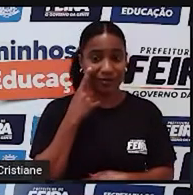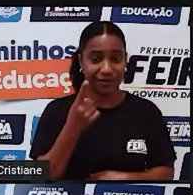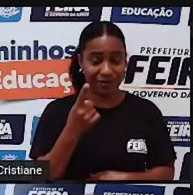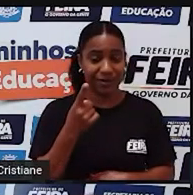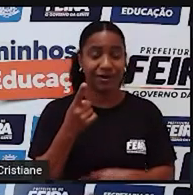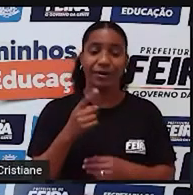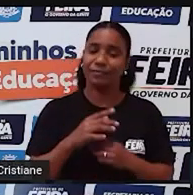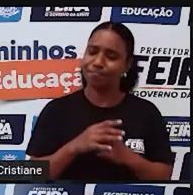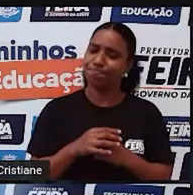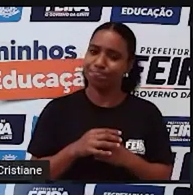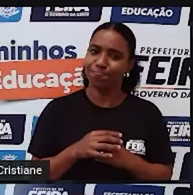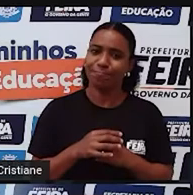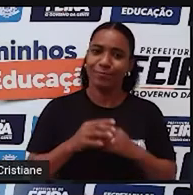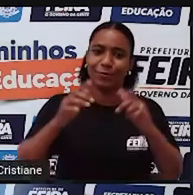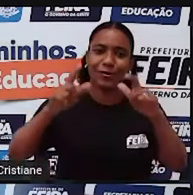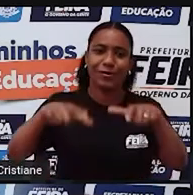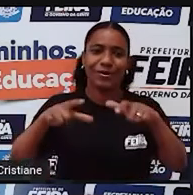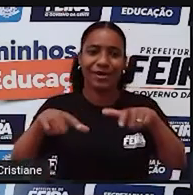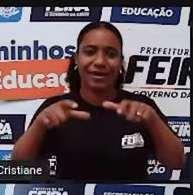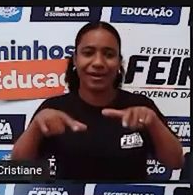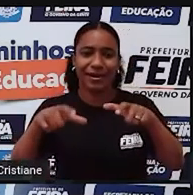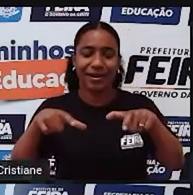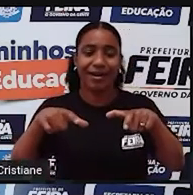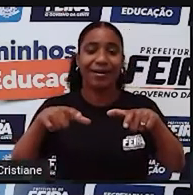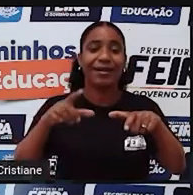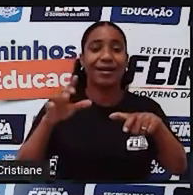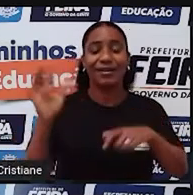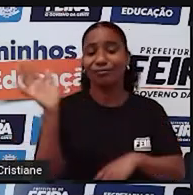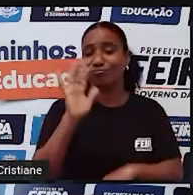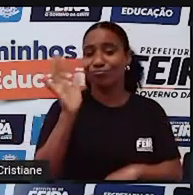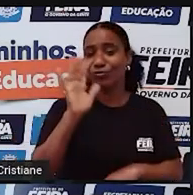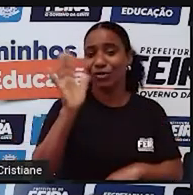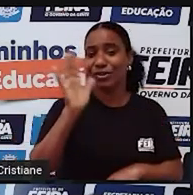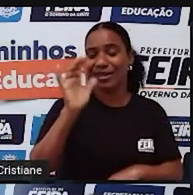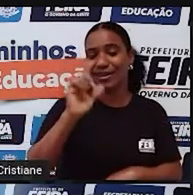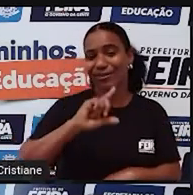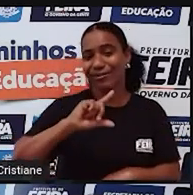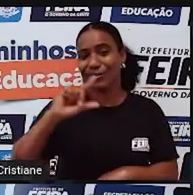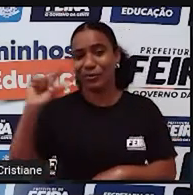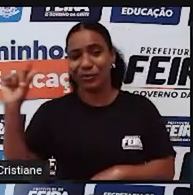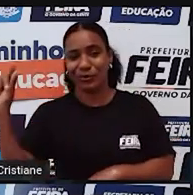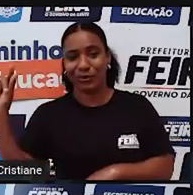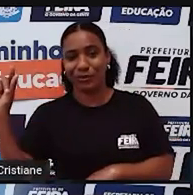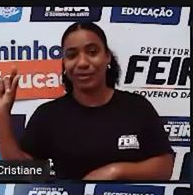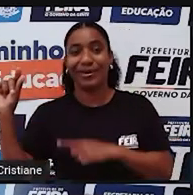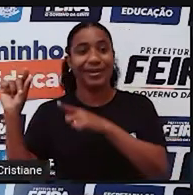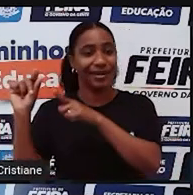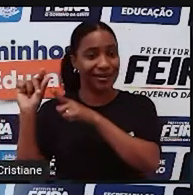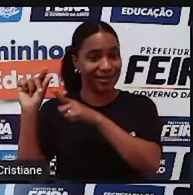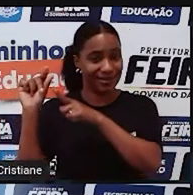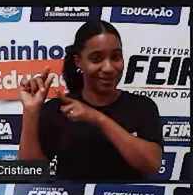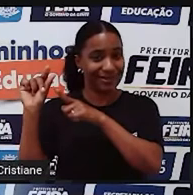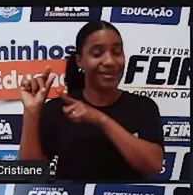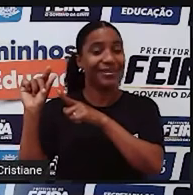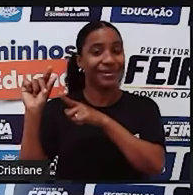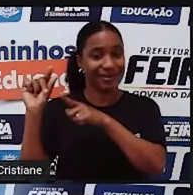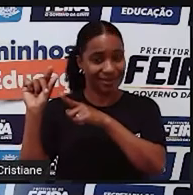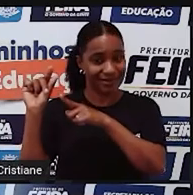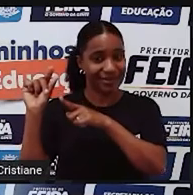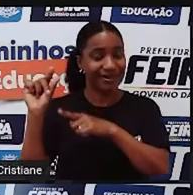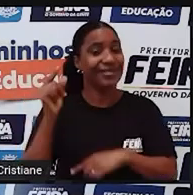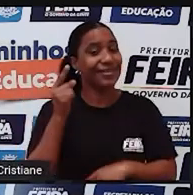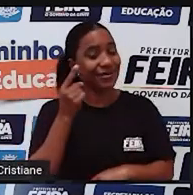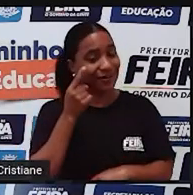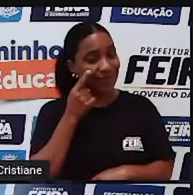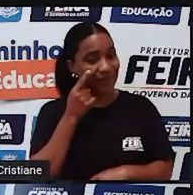local, numa determinada situação e a gente vai se despedir das pessoas. Outra situação é quando